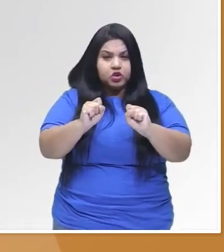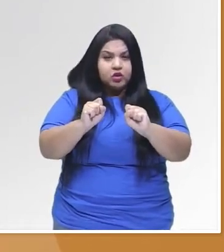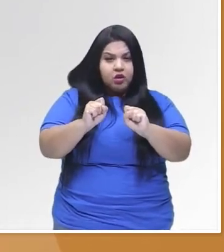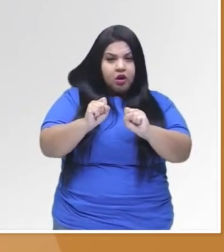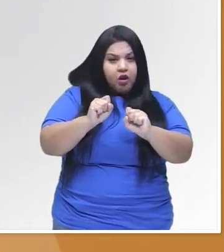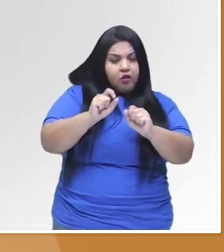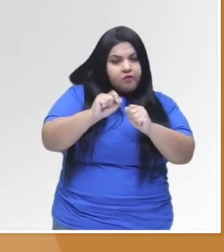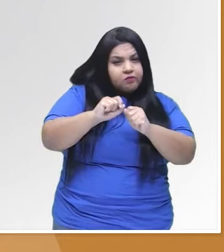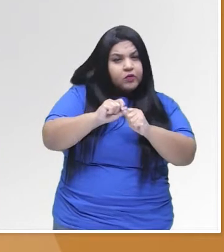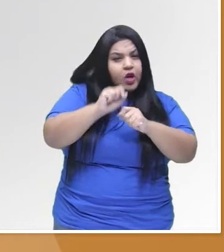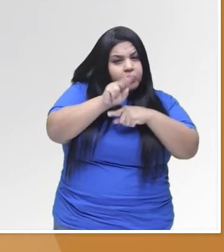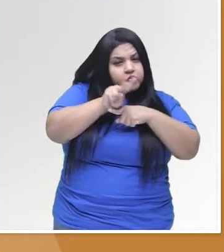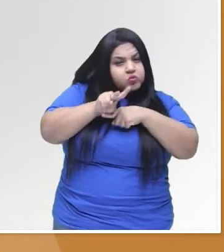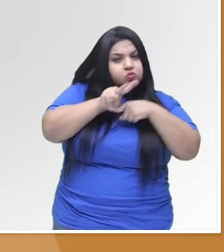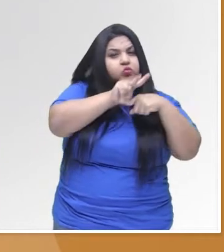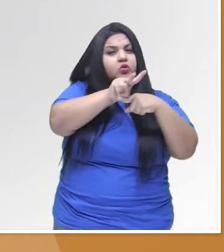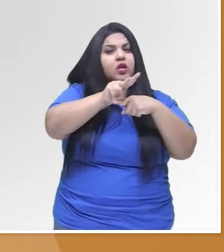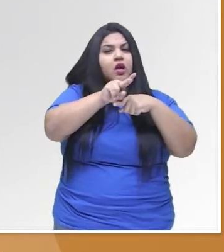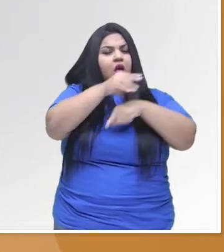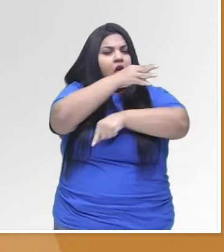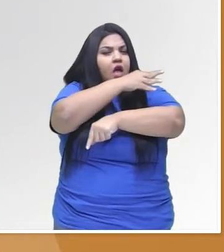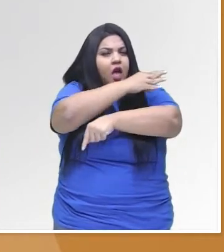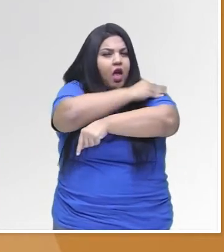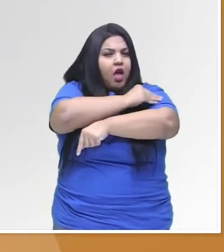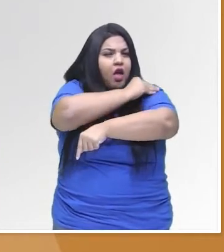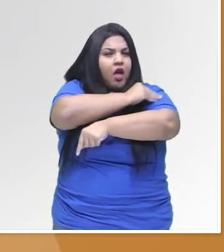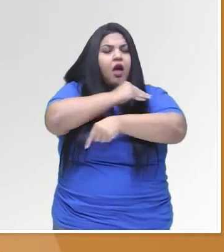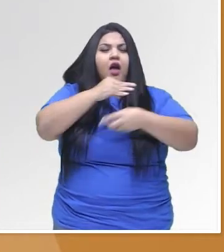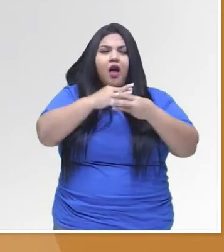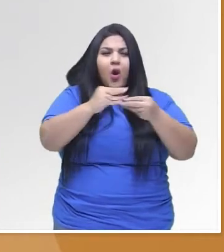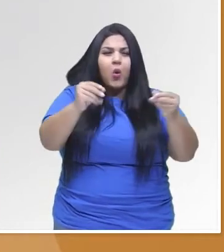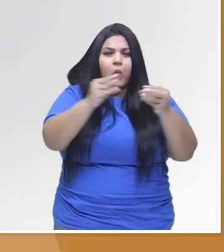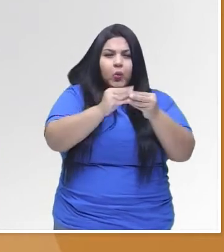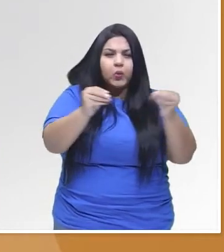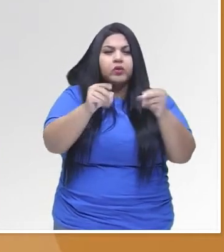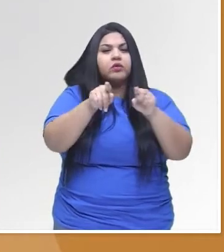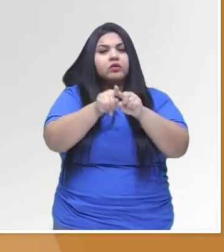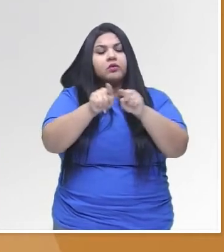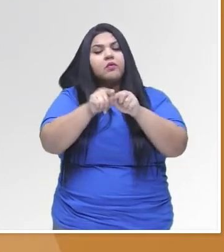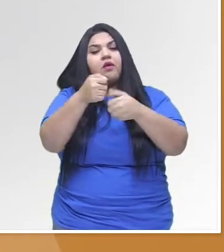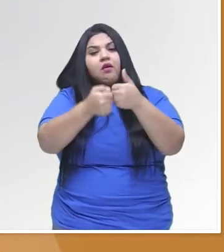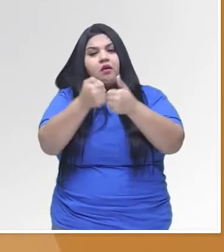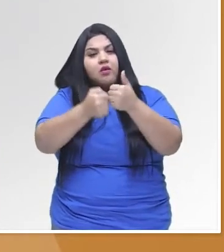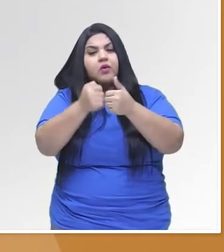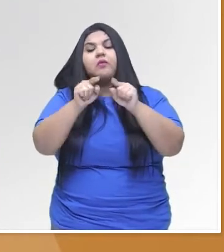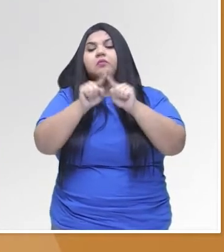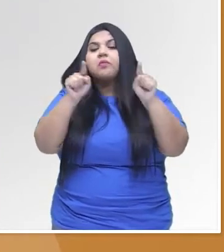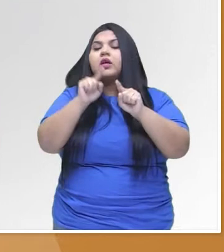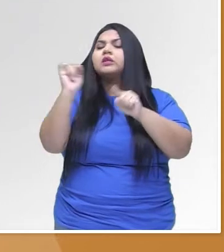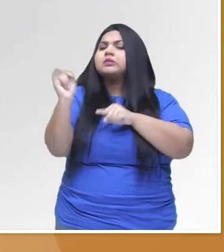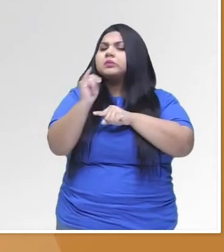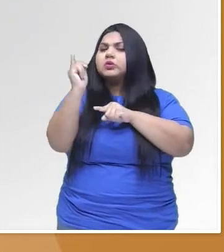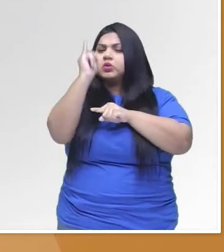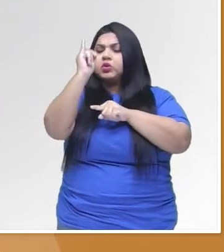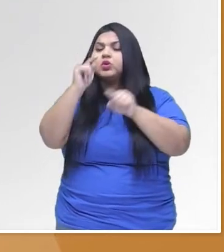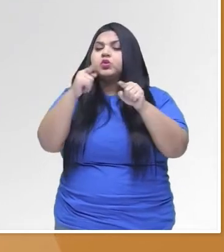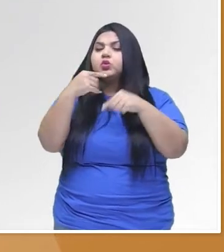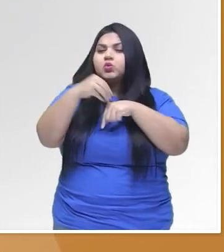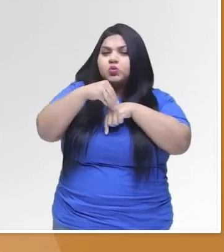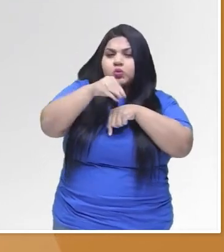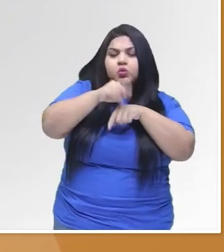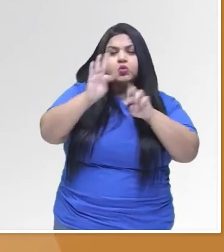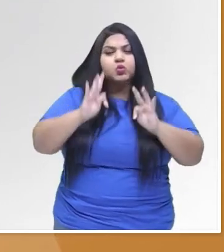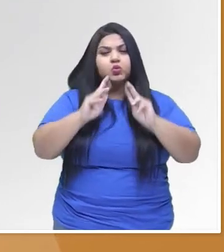milho e arroz. Só uma informação muito importante. Toda a produção de arroz consumida